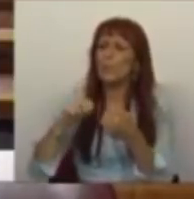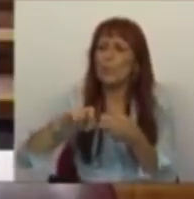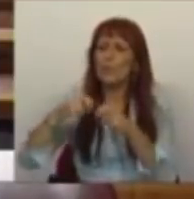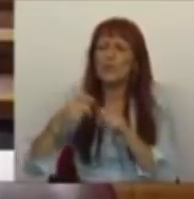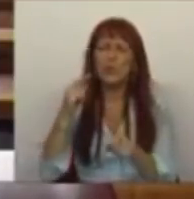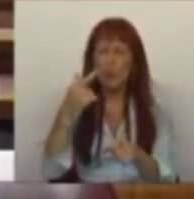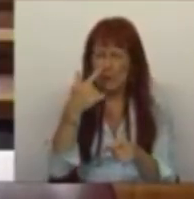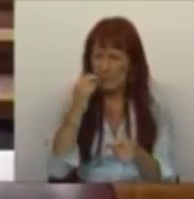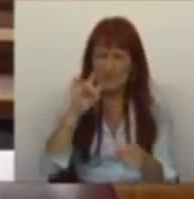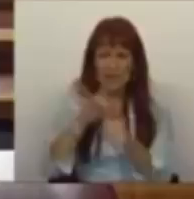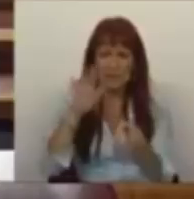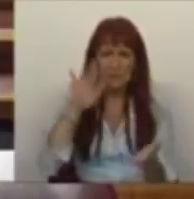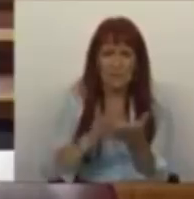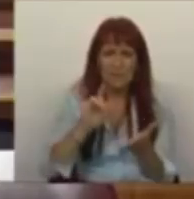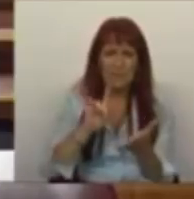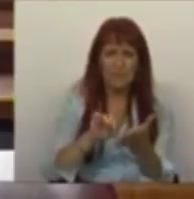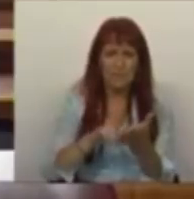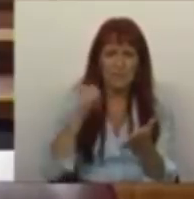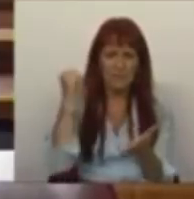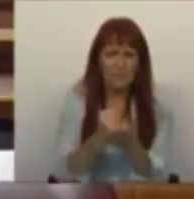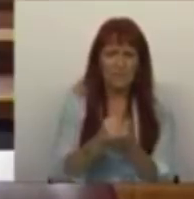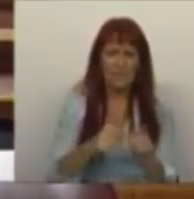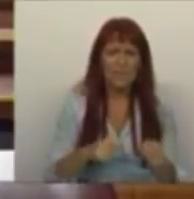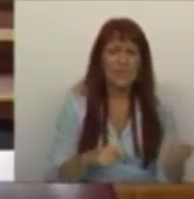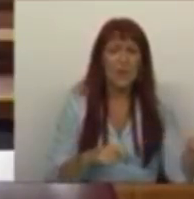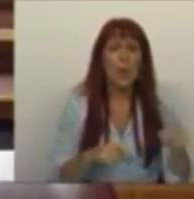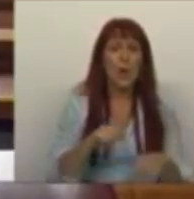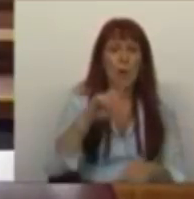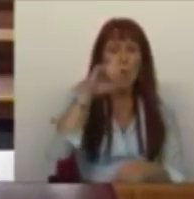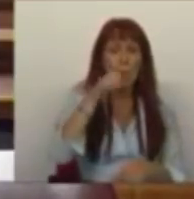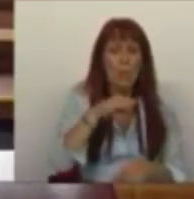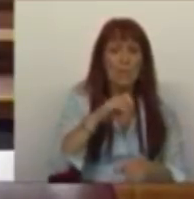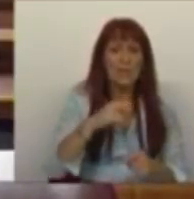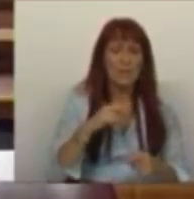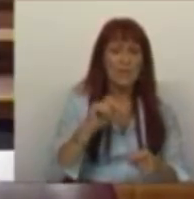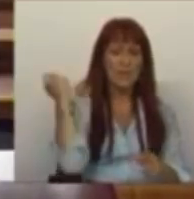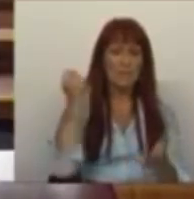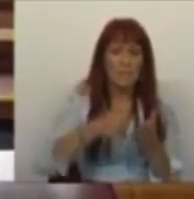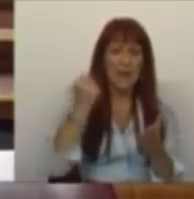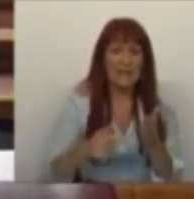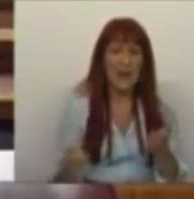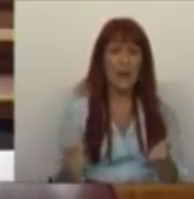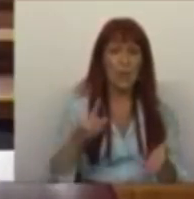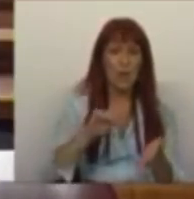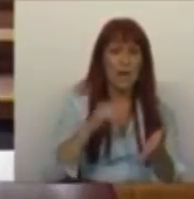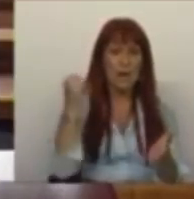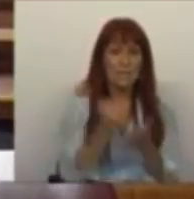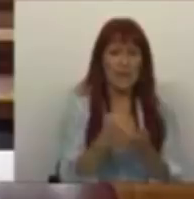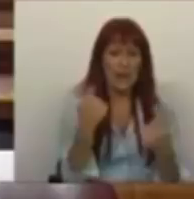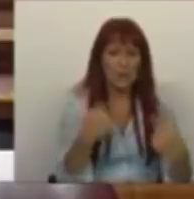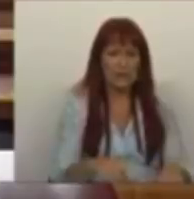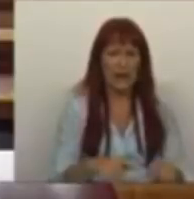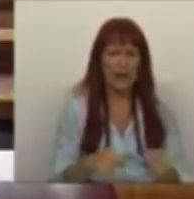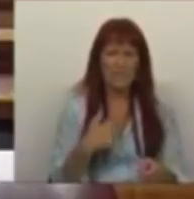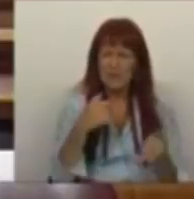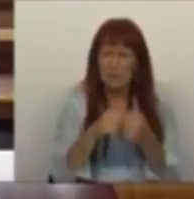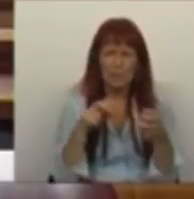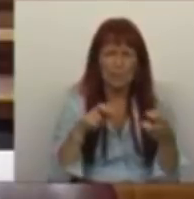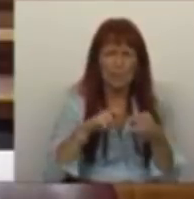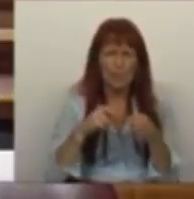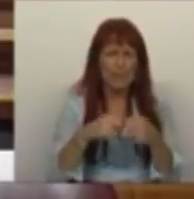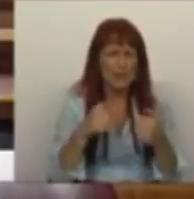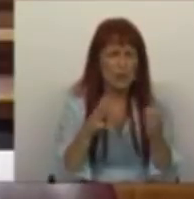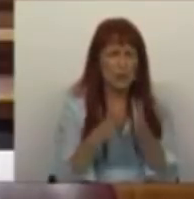pregos. Eu sei que o PCP tem martelo e foice, mas mesmo assim todos os problemas parecem pregos. Porque se há alguma coisa a